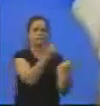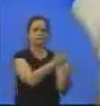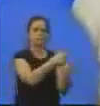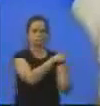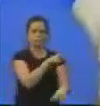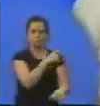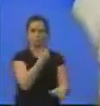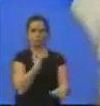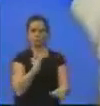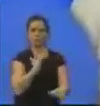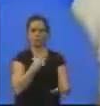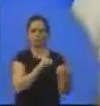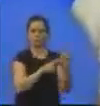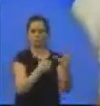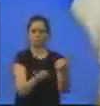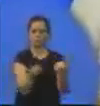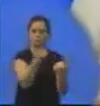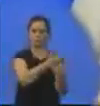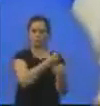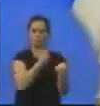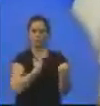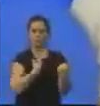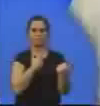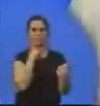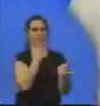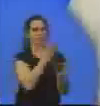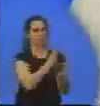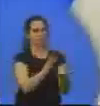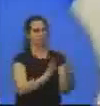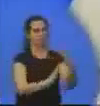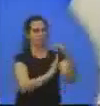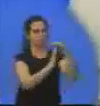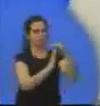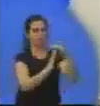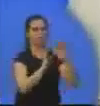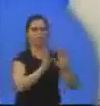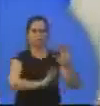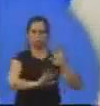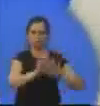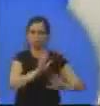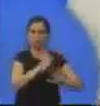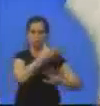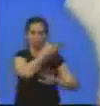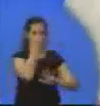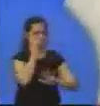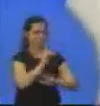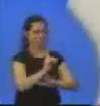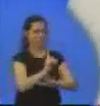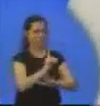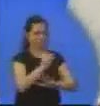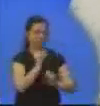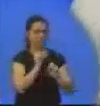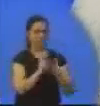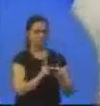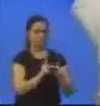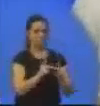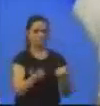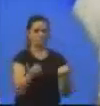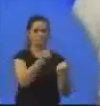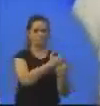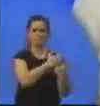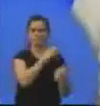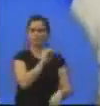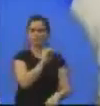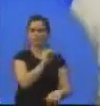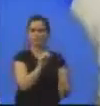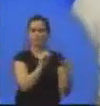número ou por infinito, é que desaparece essa expressão limite. Então, cuidado com isso. Não vá esquecer dele no meio do caminho. Substituindo o